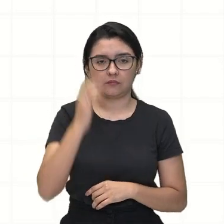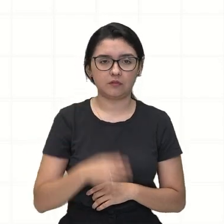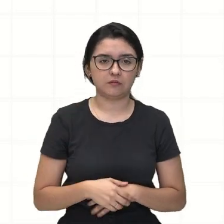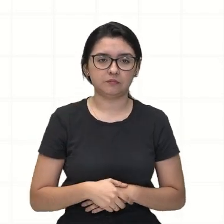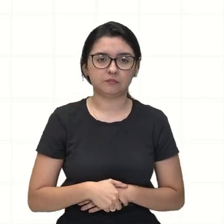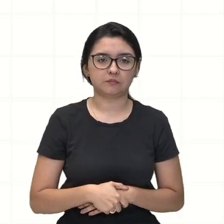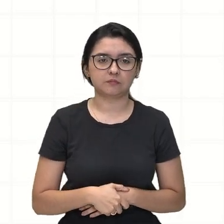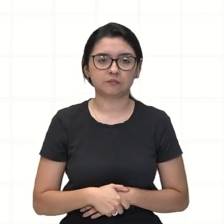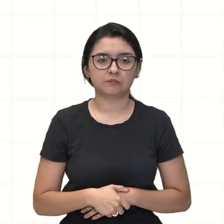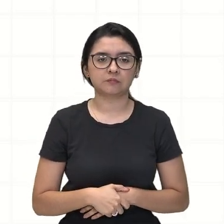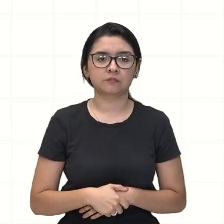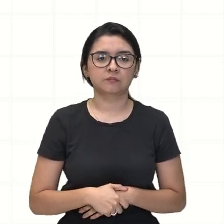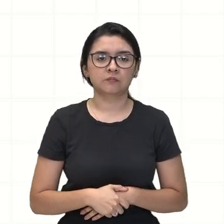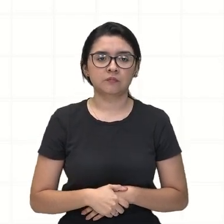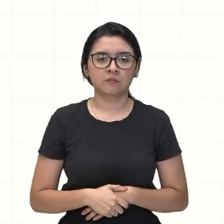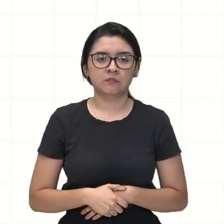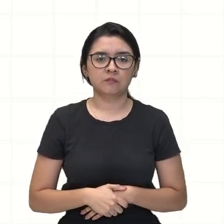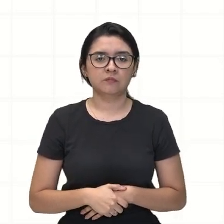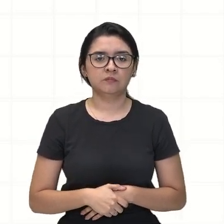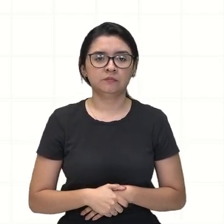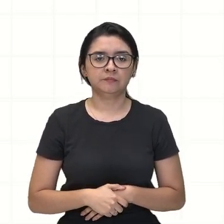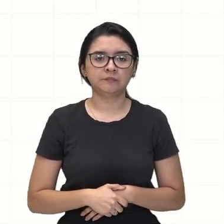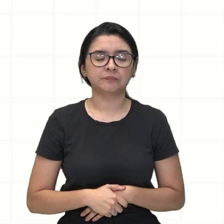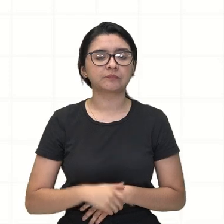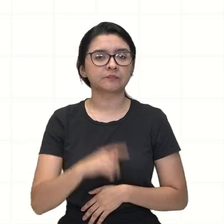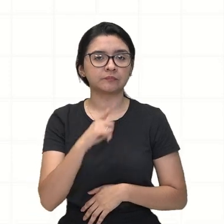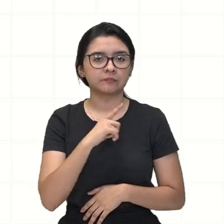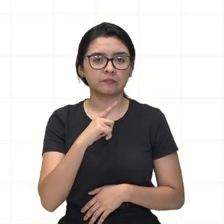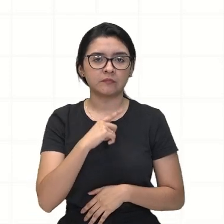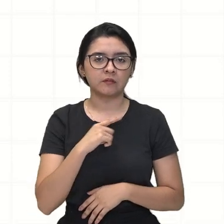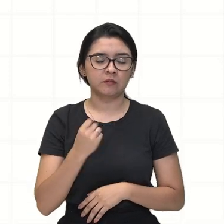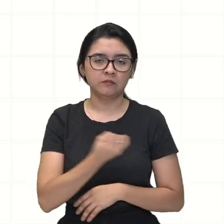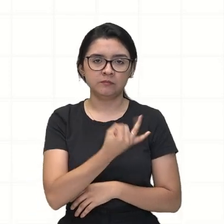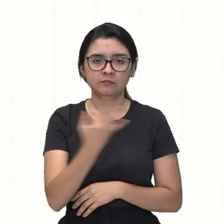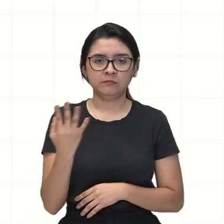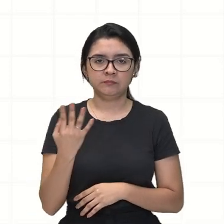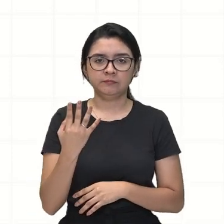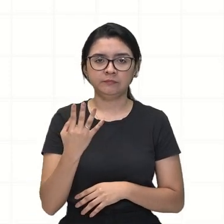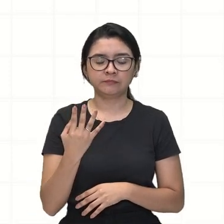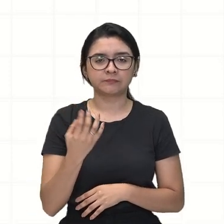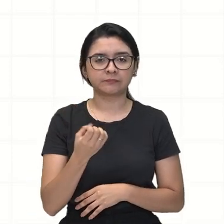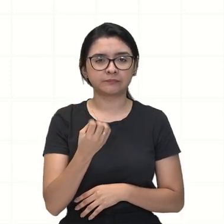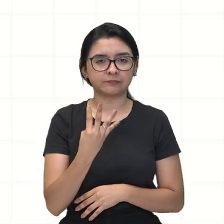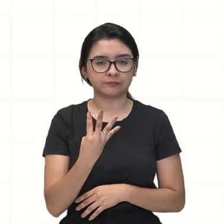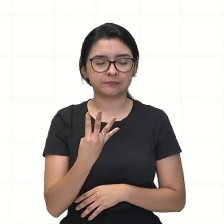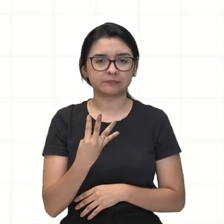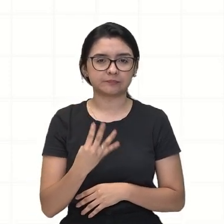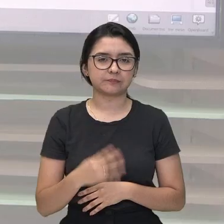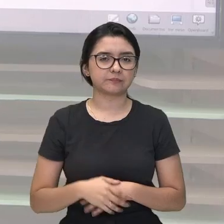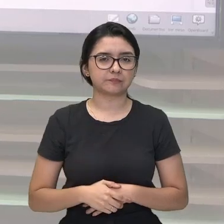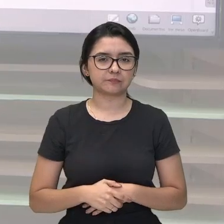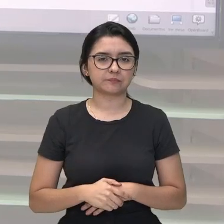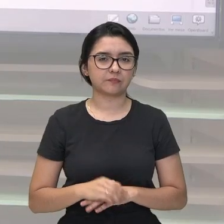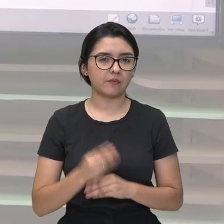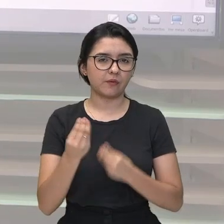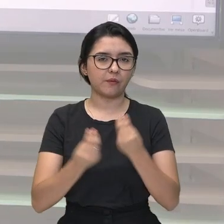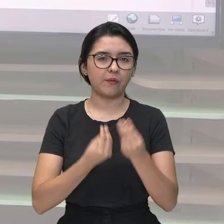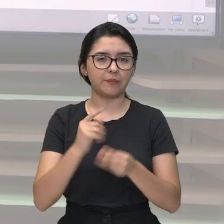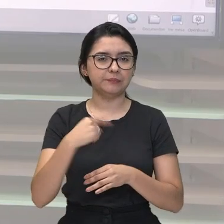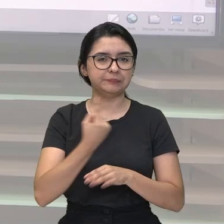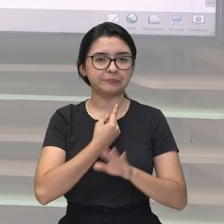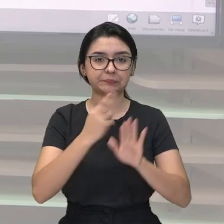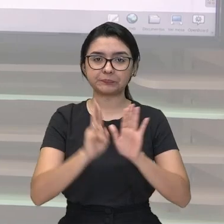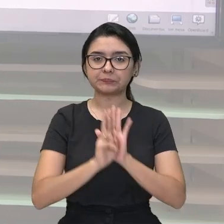quer dizer que o inteiro está dividido aí em 4 partes, tá legal? E aí, como que a gente representa